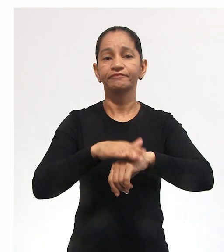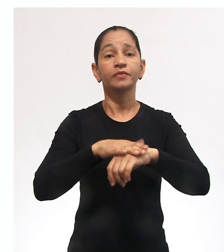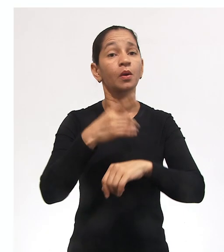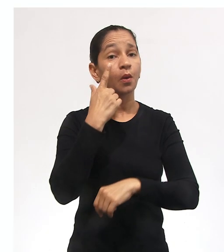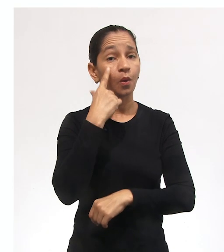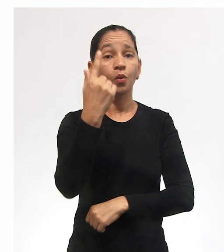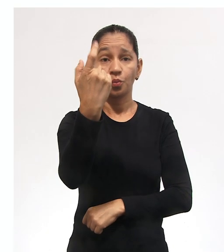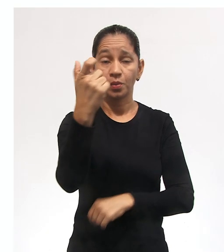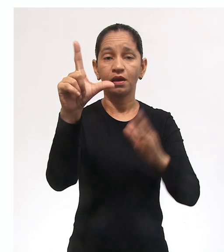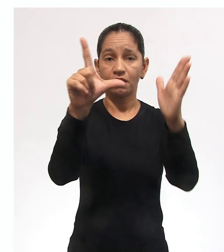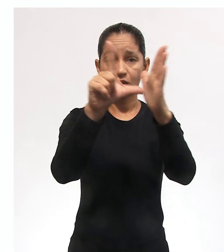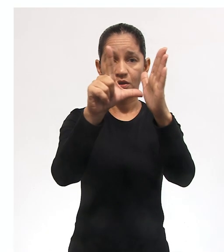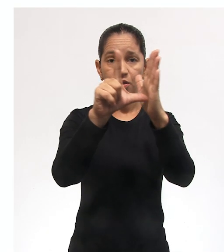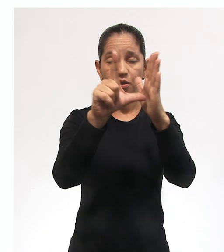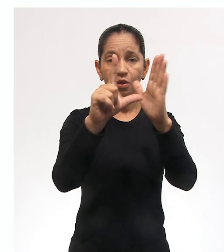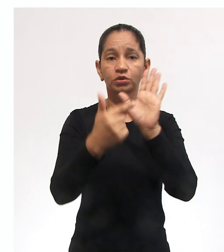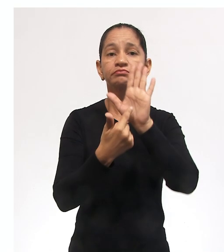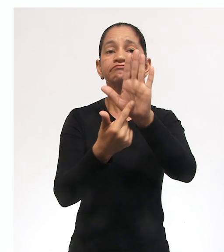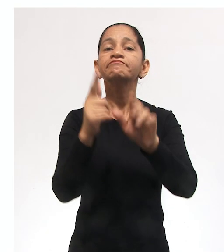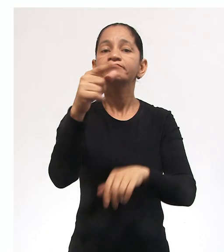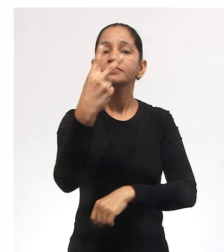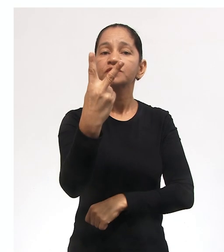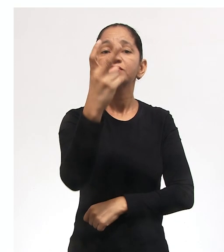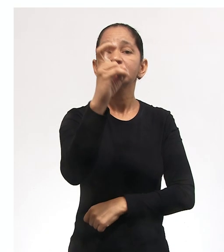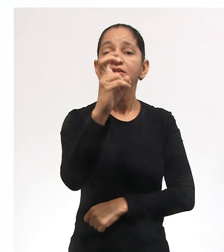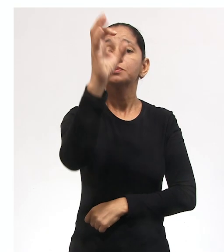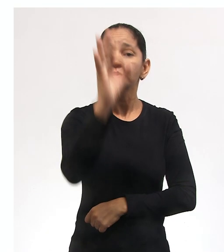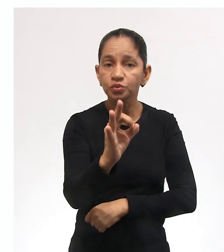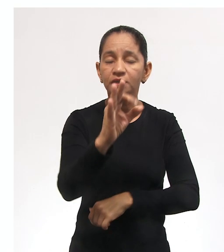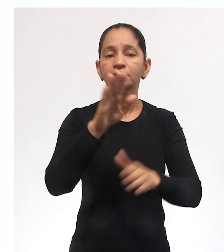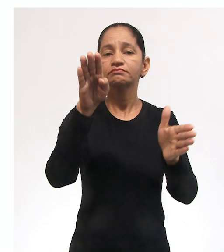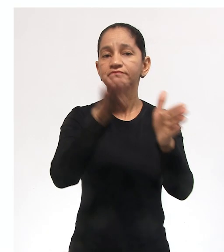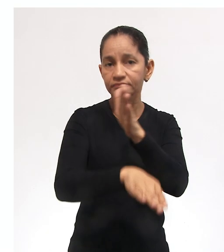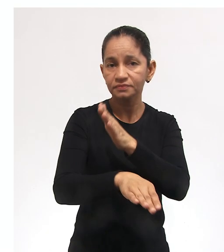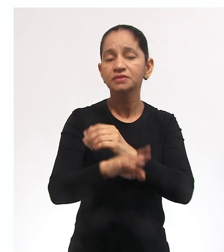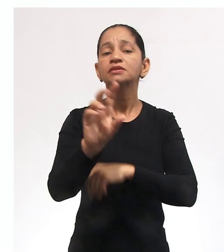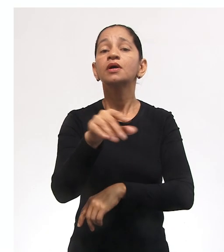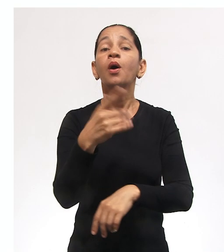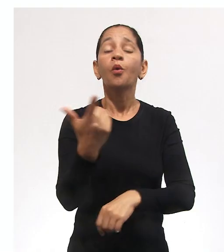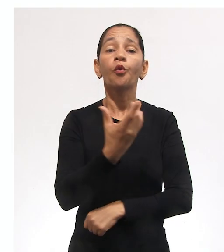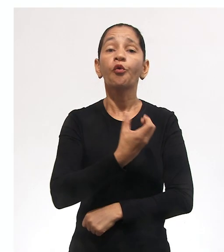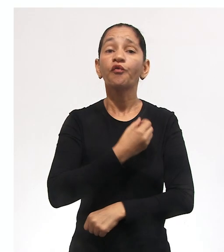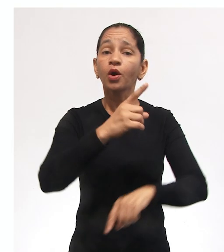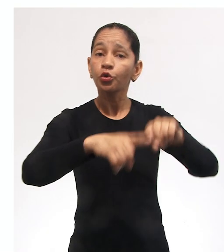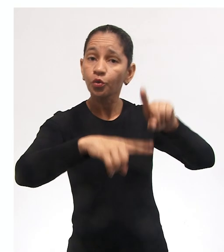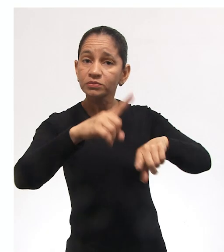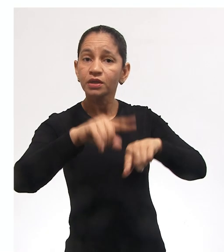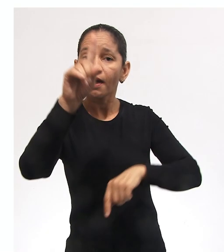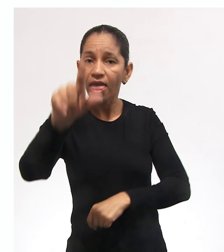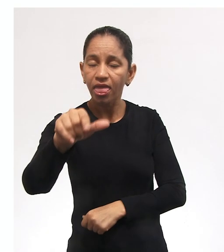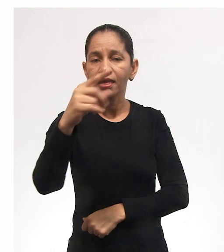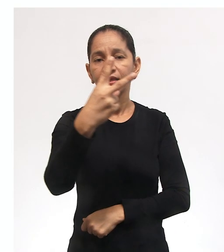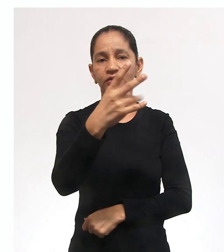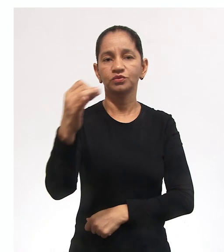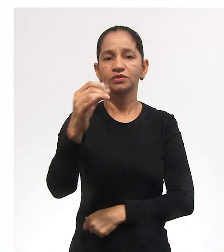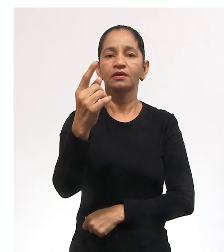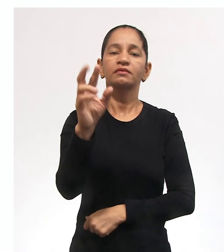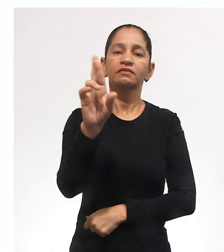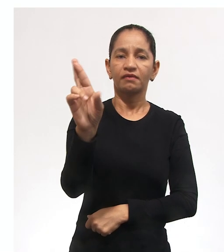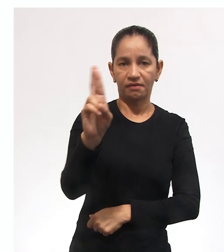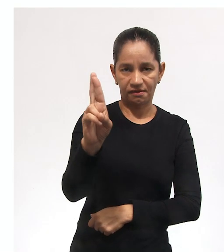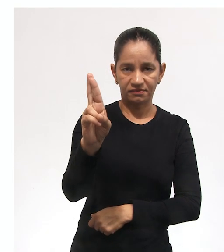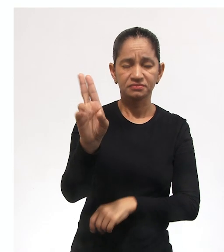Uma loja oferece 25% de desconto em um produto de R$200. Qual será o novo valor do